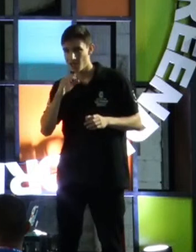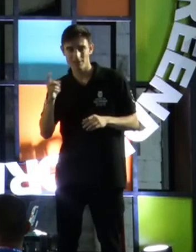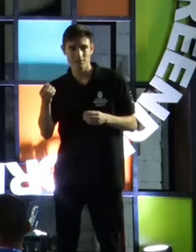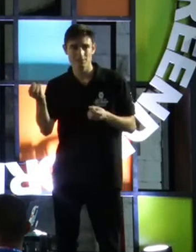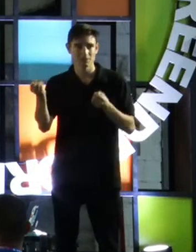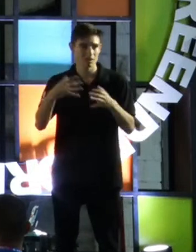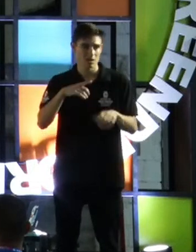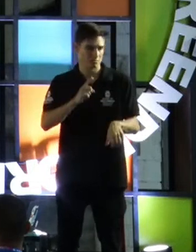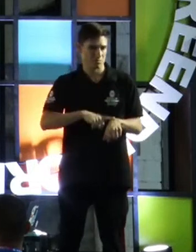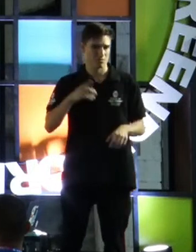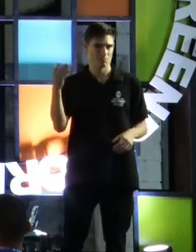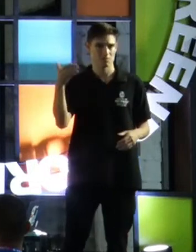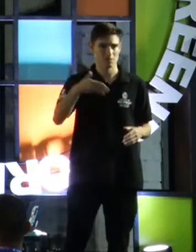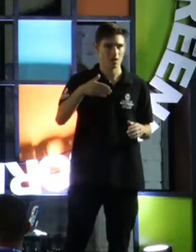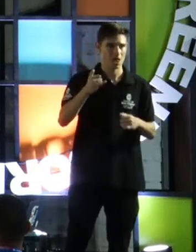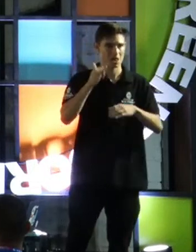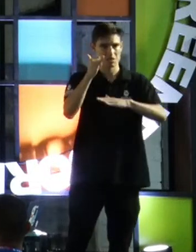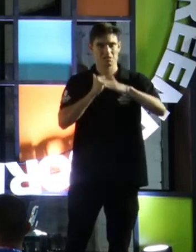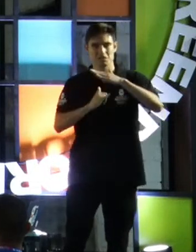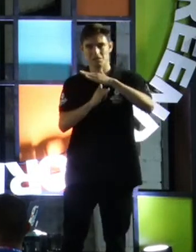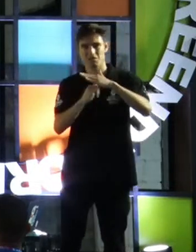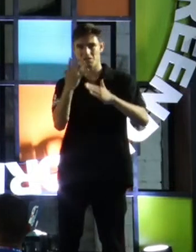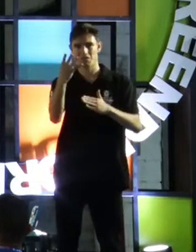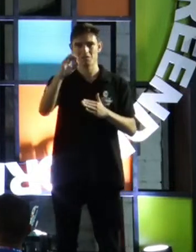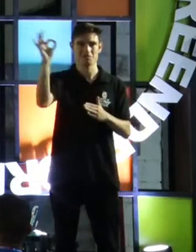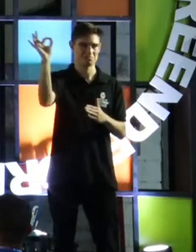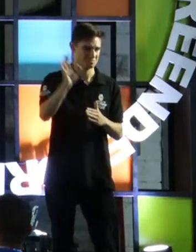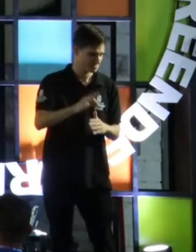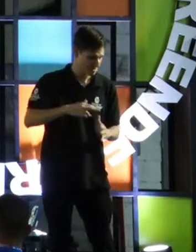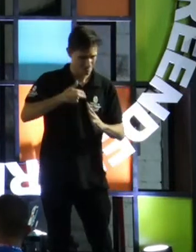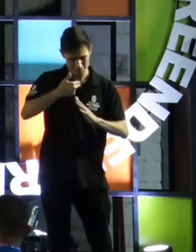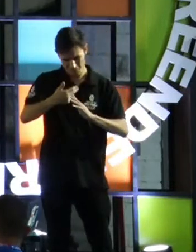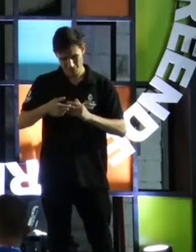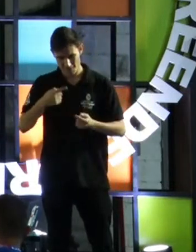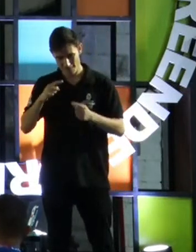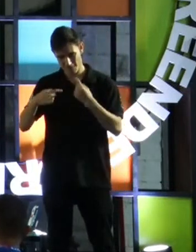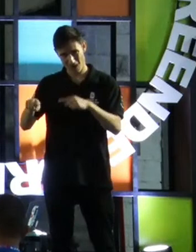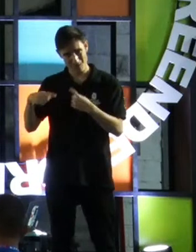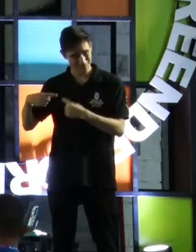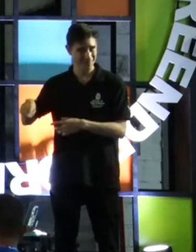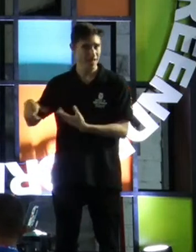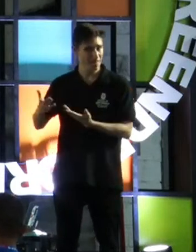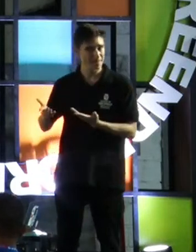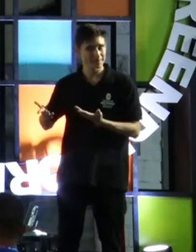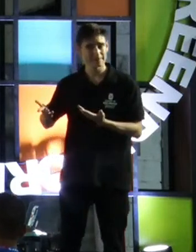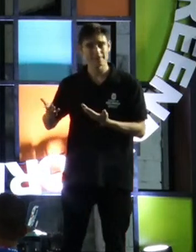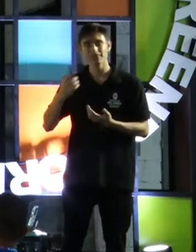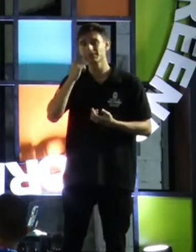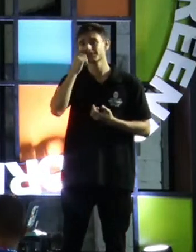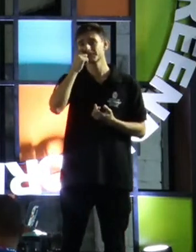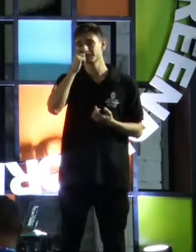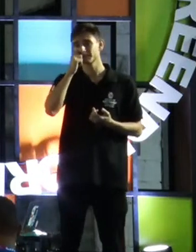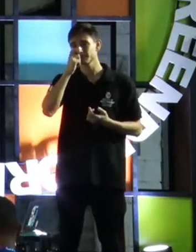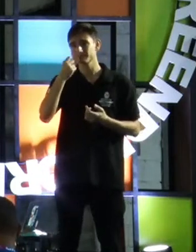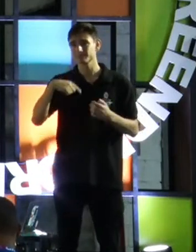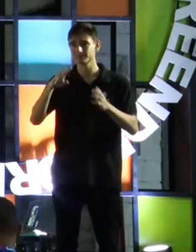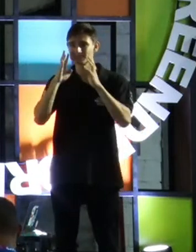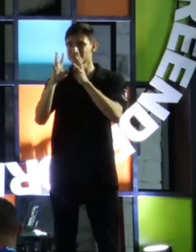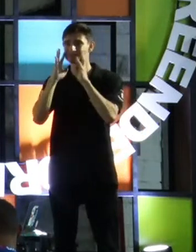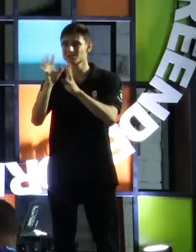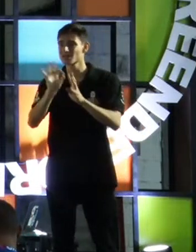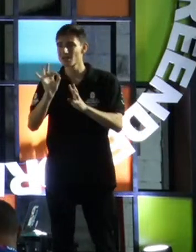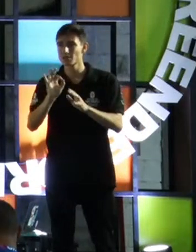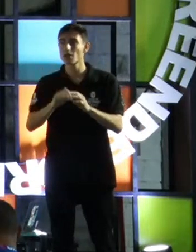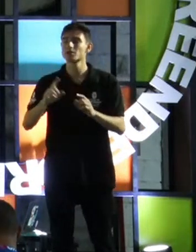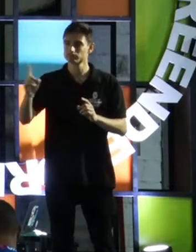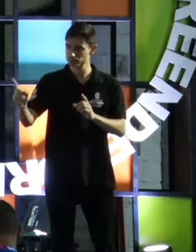dessas que chega para lascar as startups, pega logo 40%, não sei o quê. Até, aí eu não estava nem prestando atenção no que ele estava dizendo, até